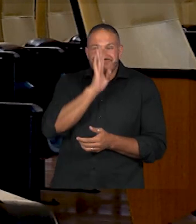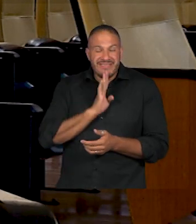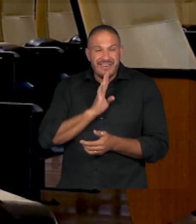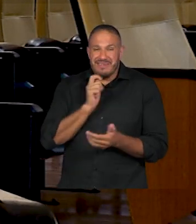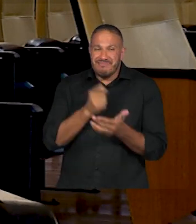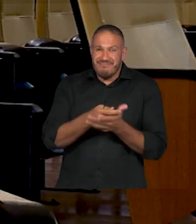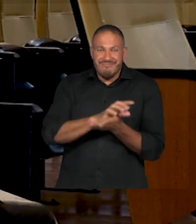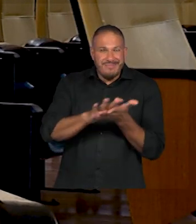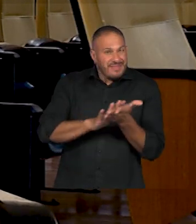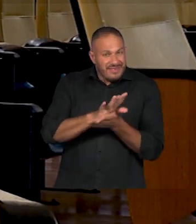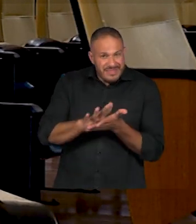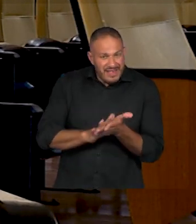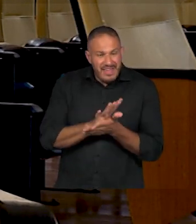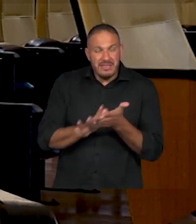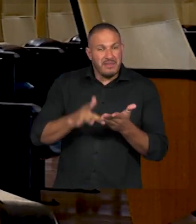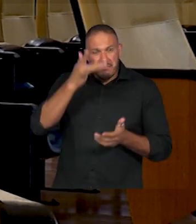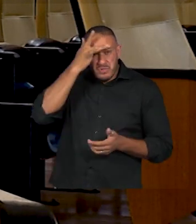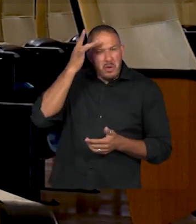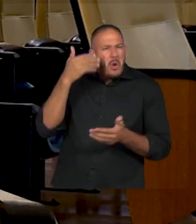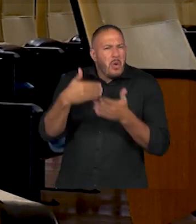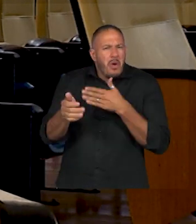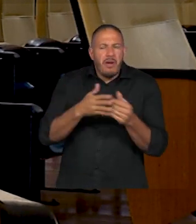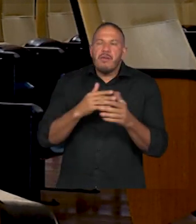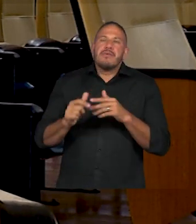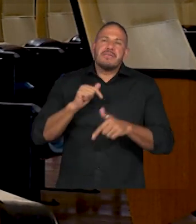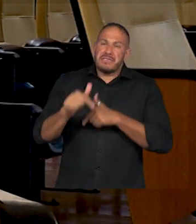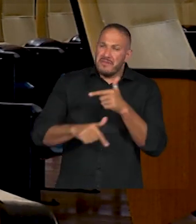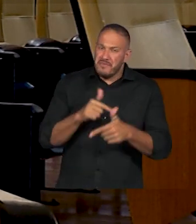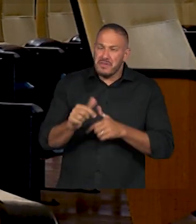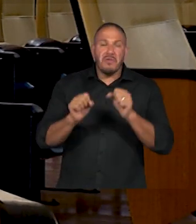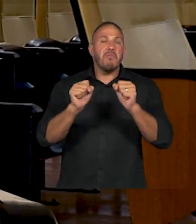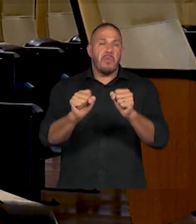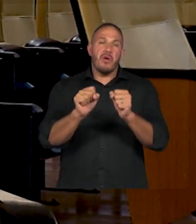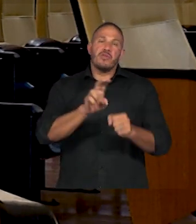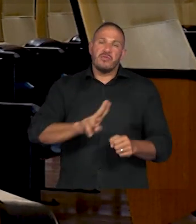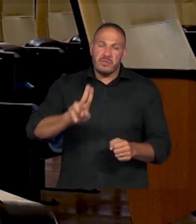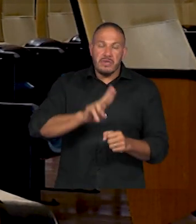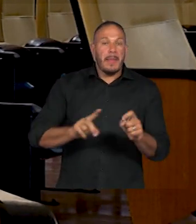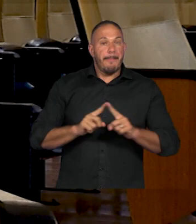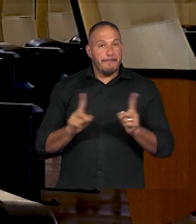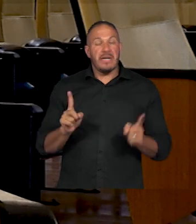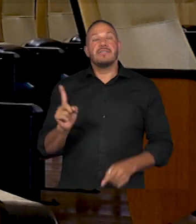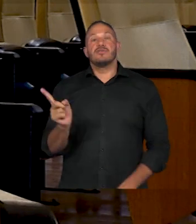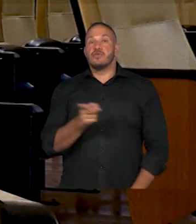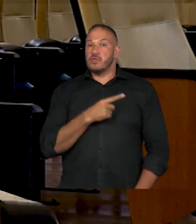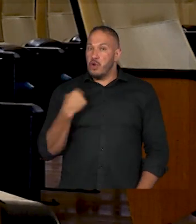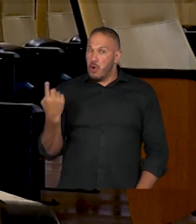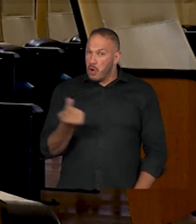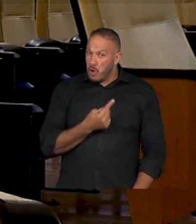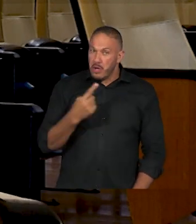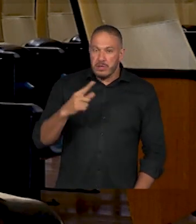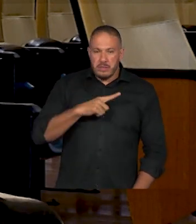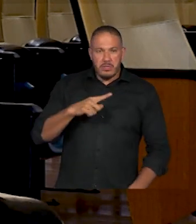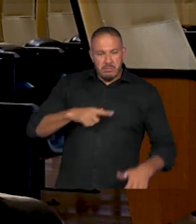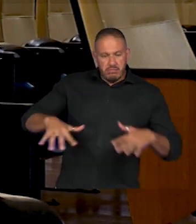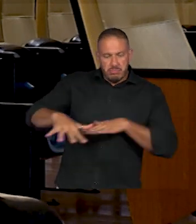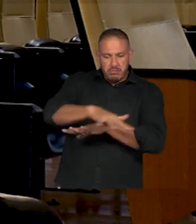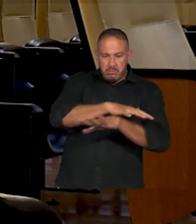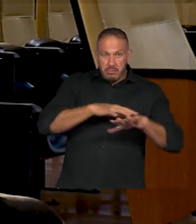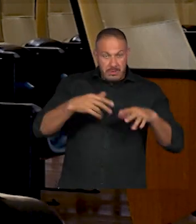e ele precisando, em qualquer serviço que ele tiver, ele pode usar. Mas nós temos na nossa rede